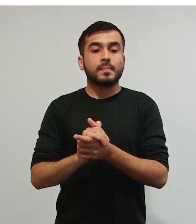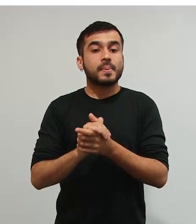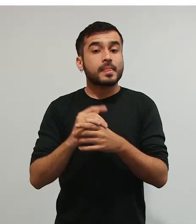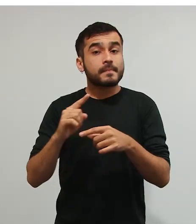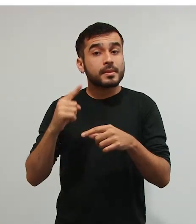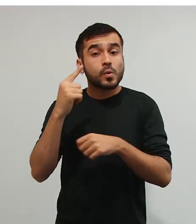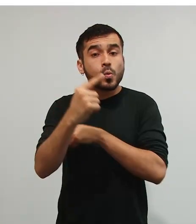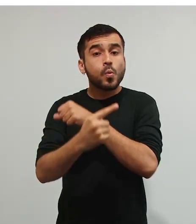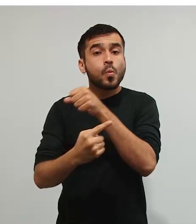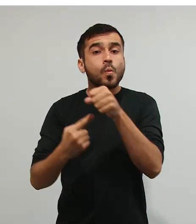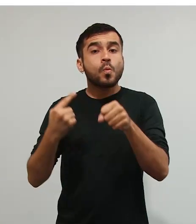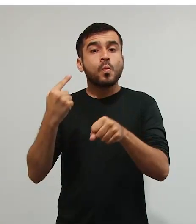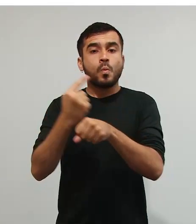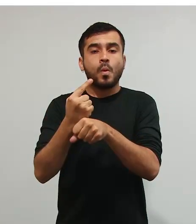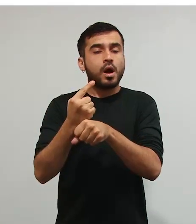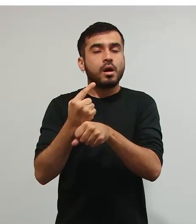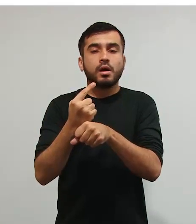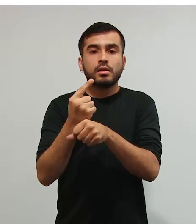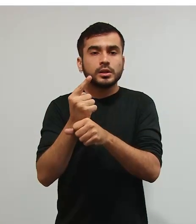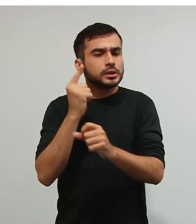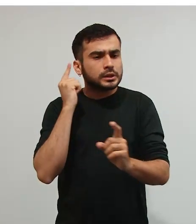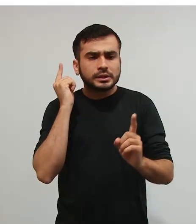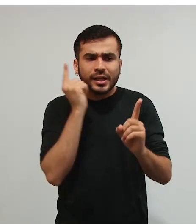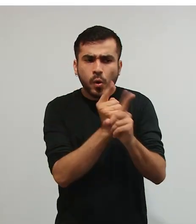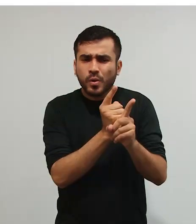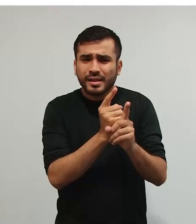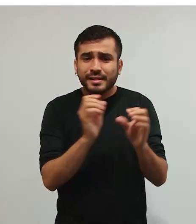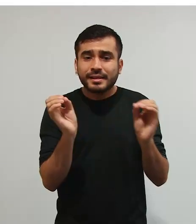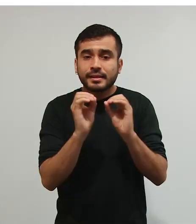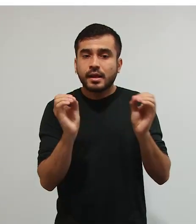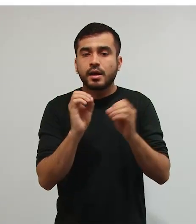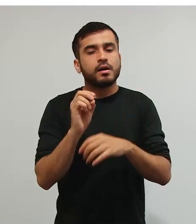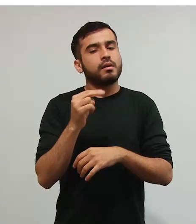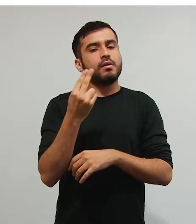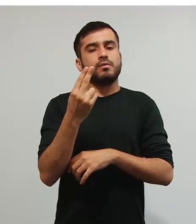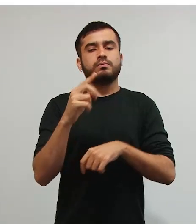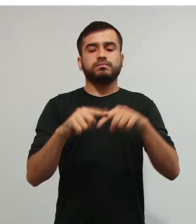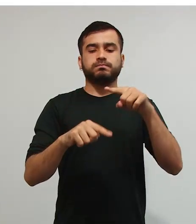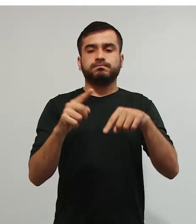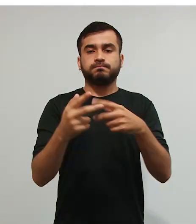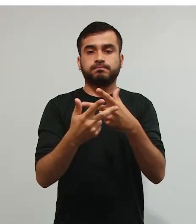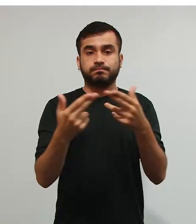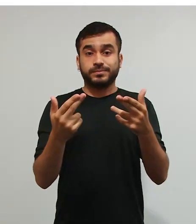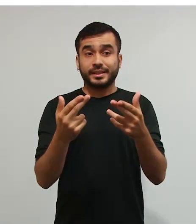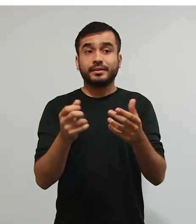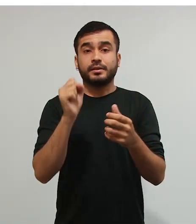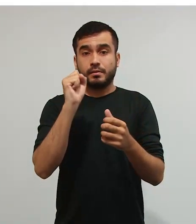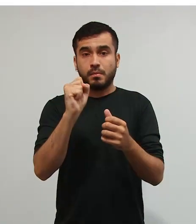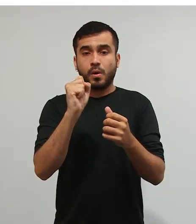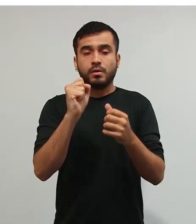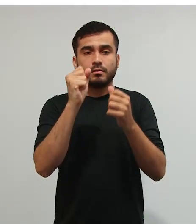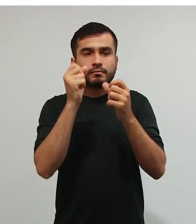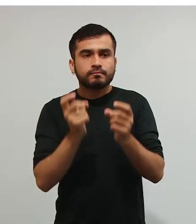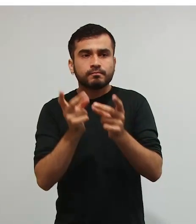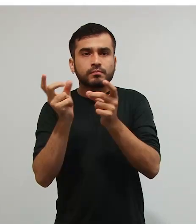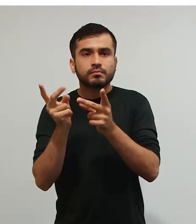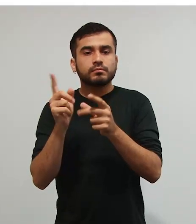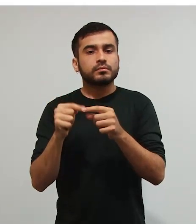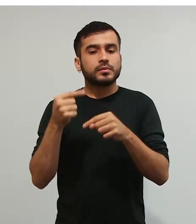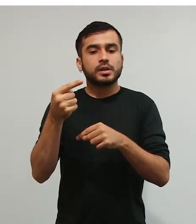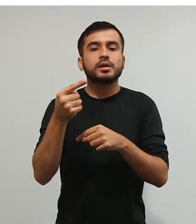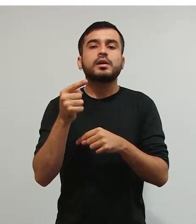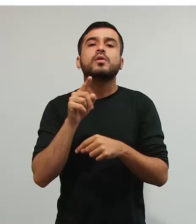E aí, depois de 1 ano, se não for localizado o devedor ou bens penhoráveis, o juiz vai mandar arquivar